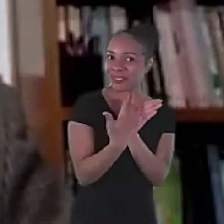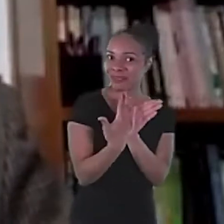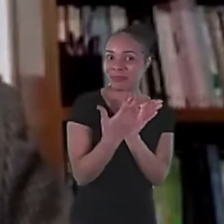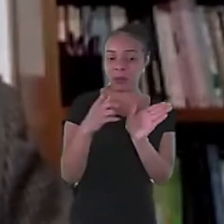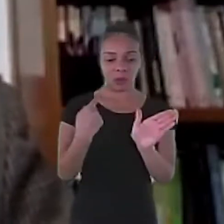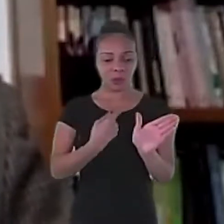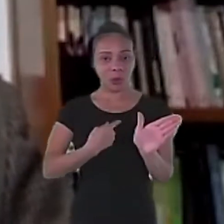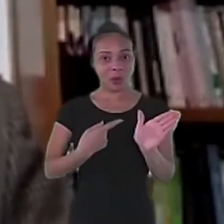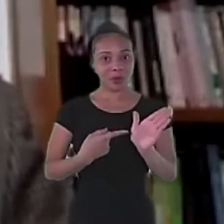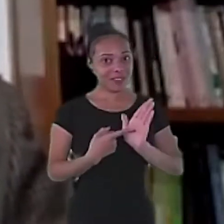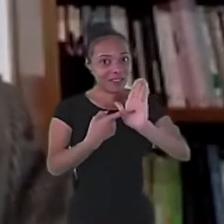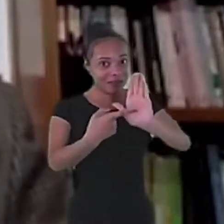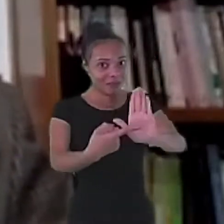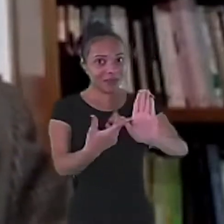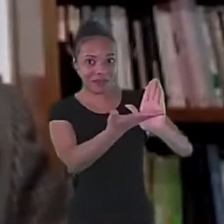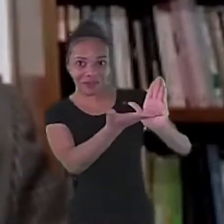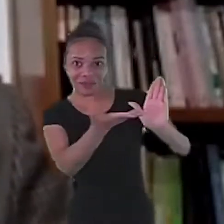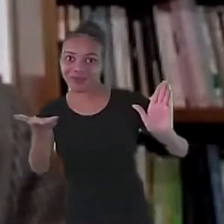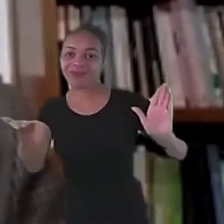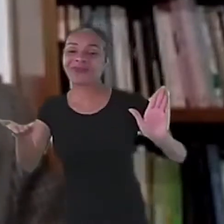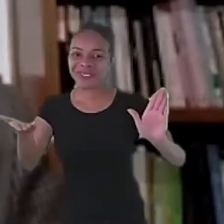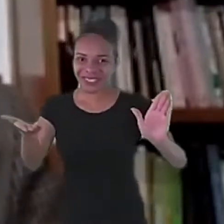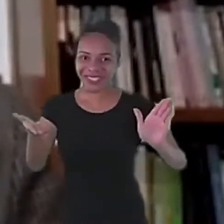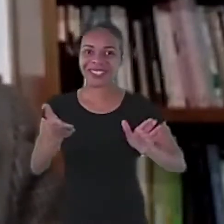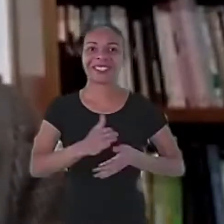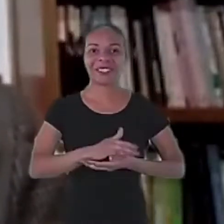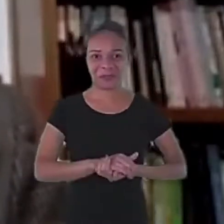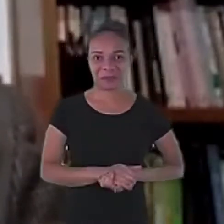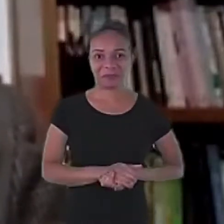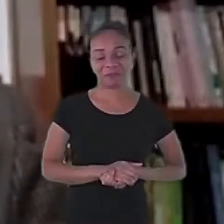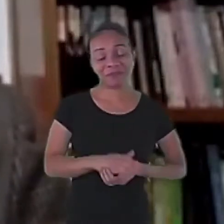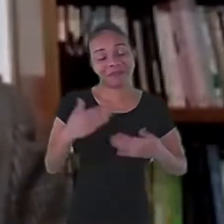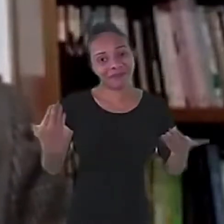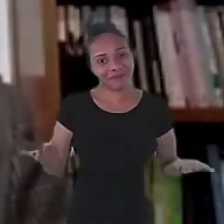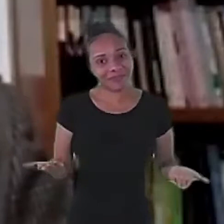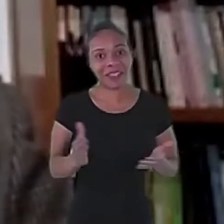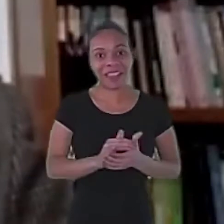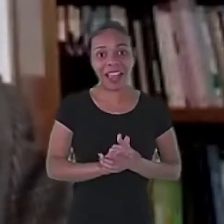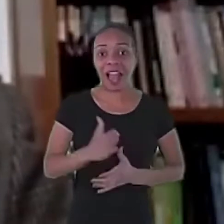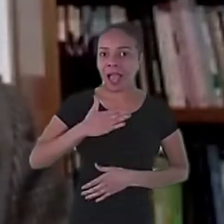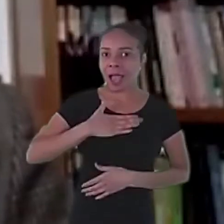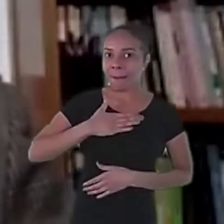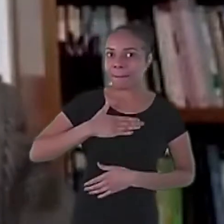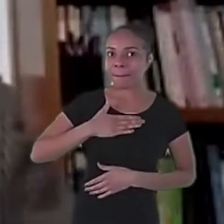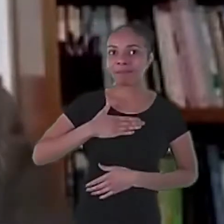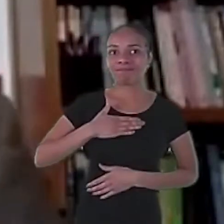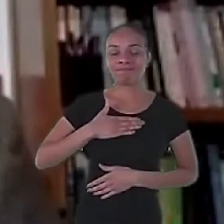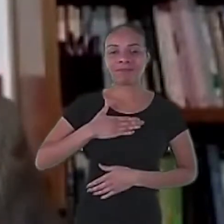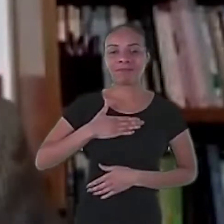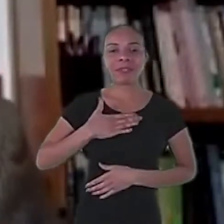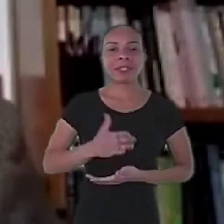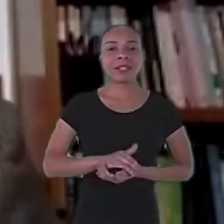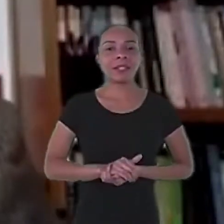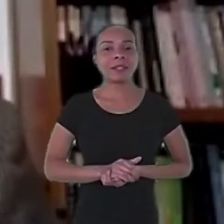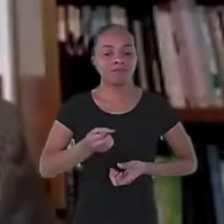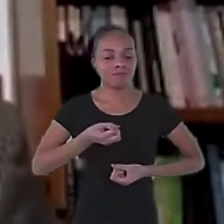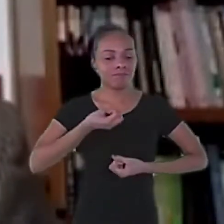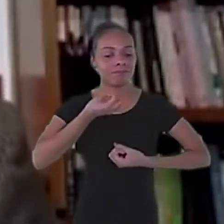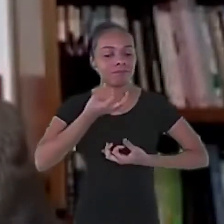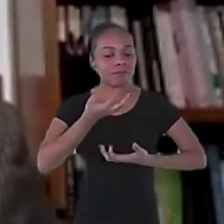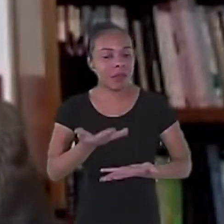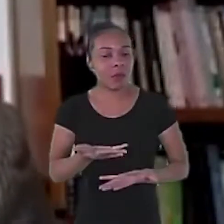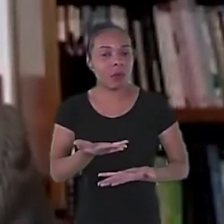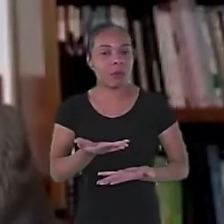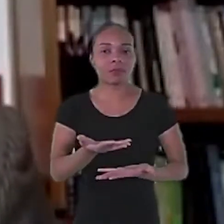apresentando. De modo que a minha abordagem ela é histórica